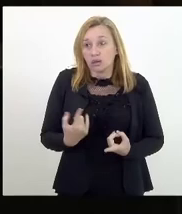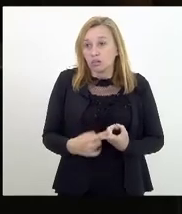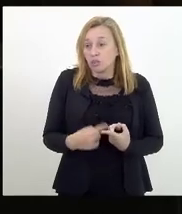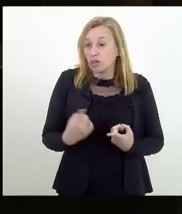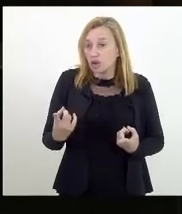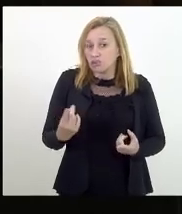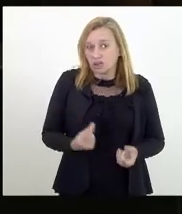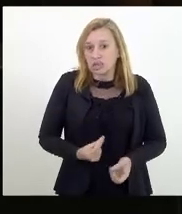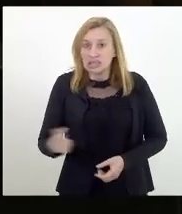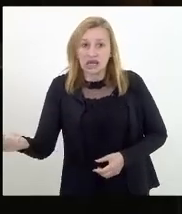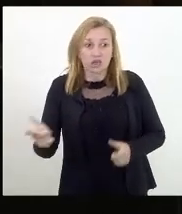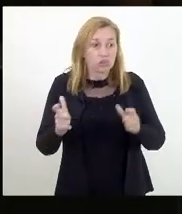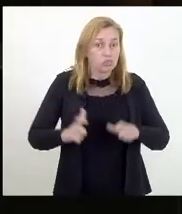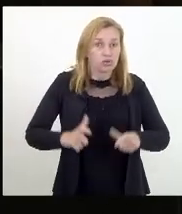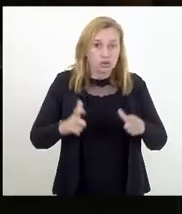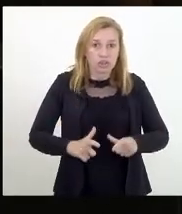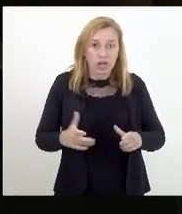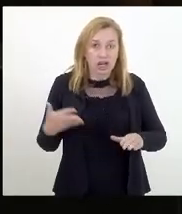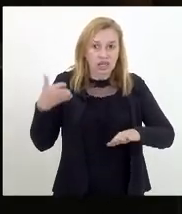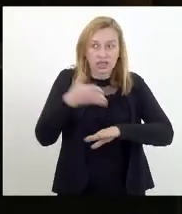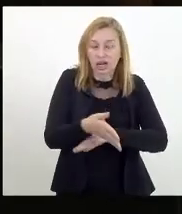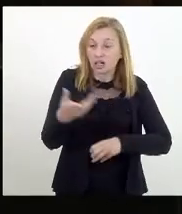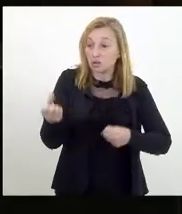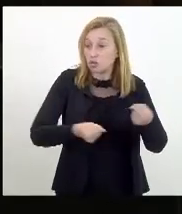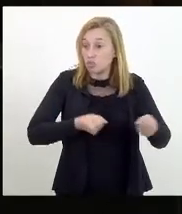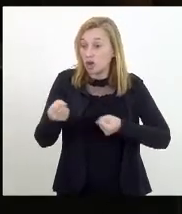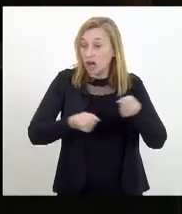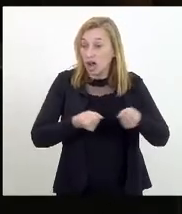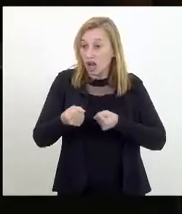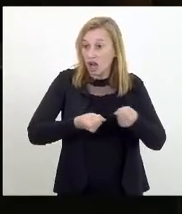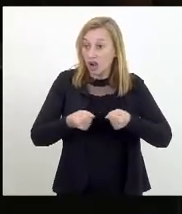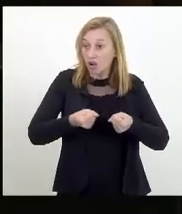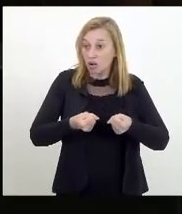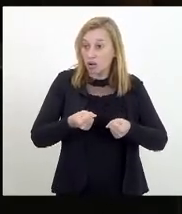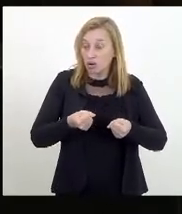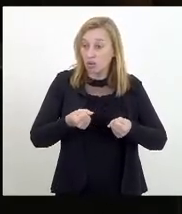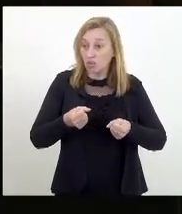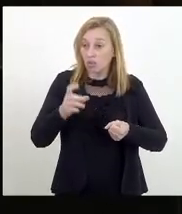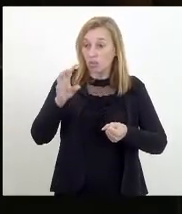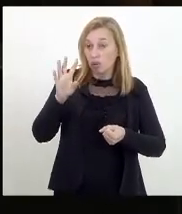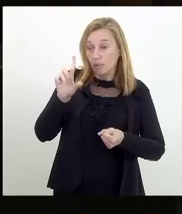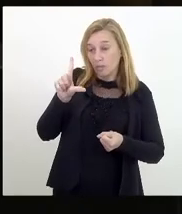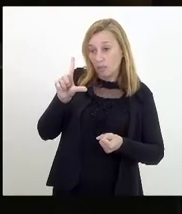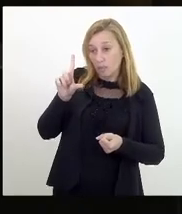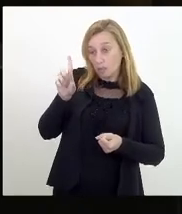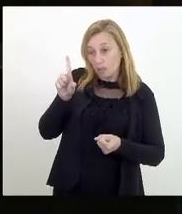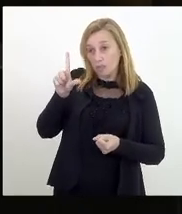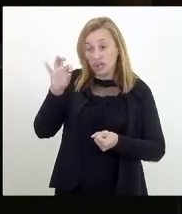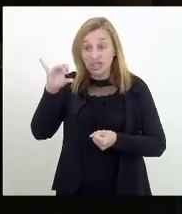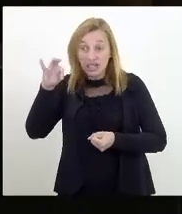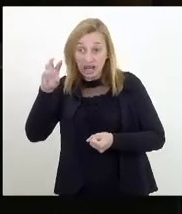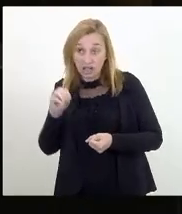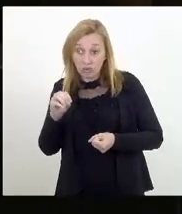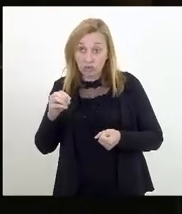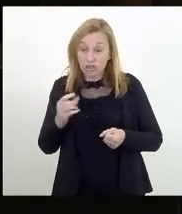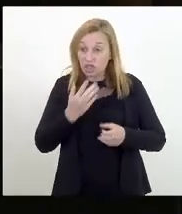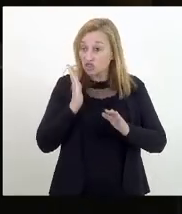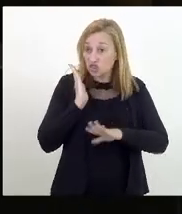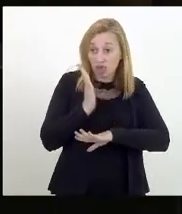podemos sair desse local entrar no carro blindado com a sua família e se dirige Dirigir para própria casa